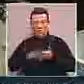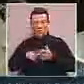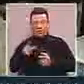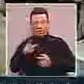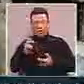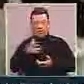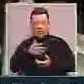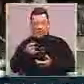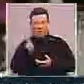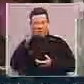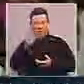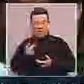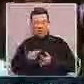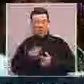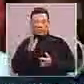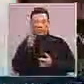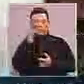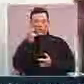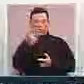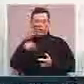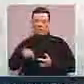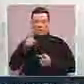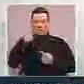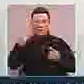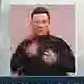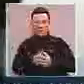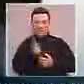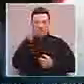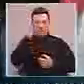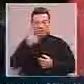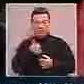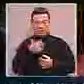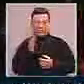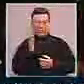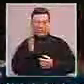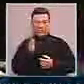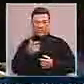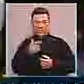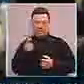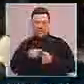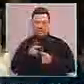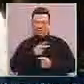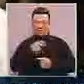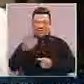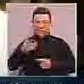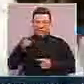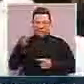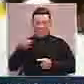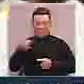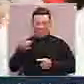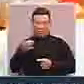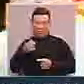Flávia, com o André. Boa tarde, André. O que é que já teve a oportunidade de ver aqui nesta mostra? Boa tarde. Estive ali na Faculdade de Direito do